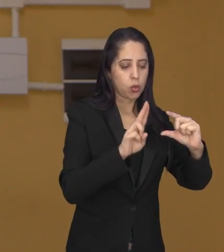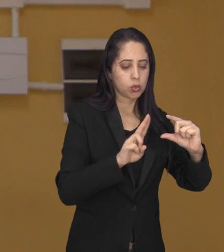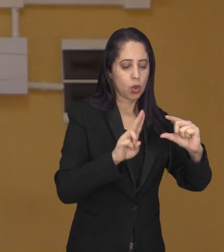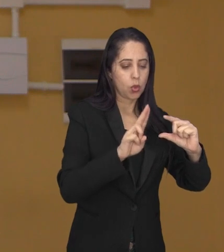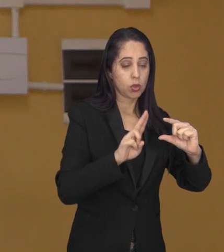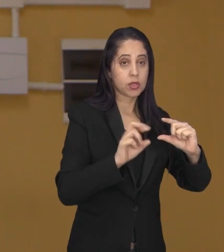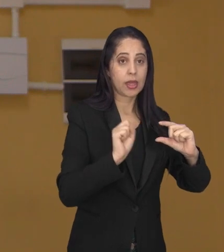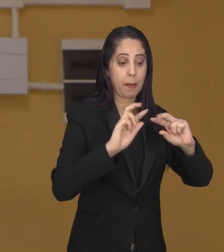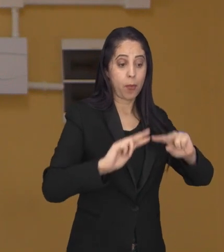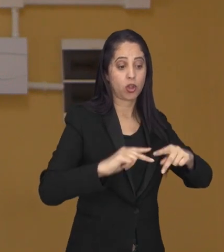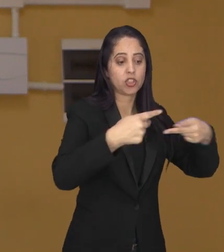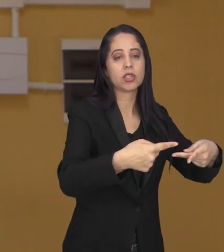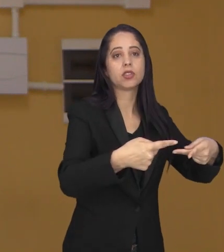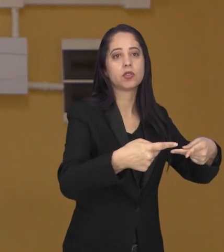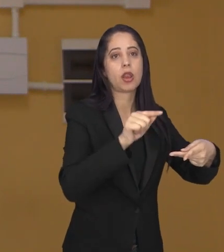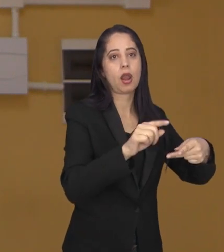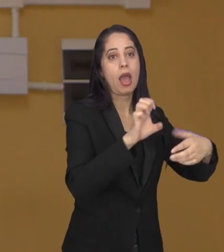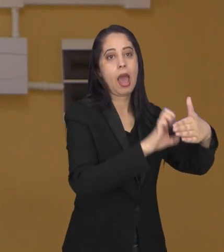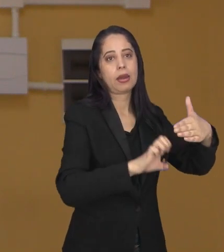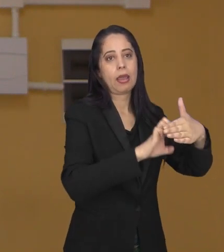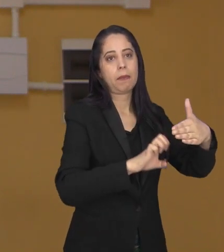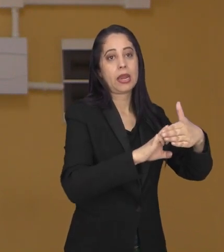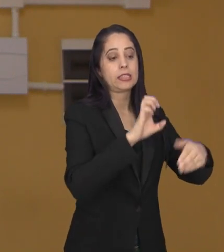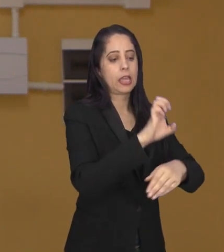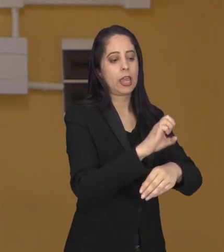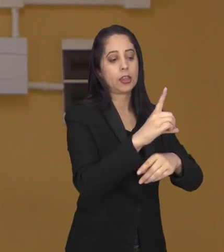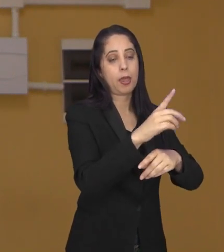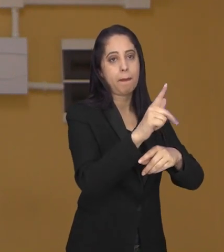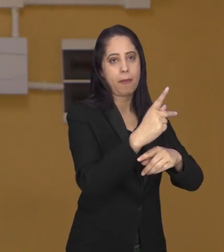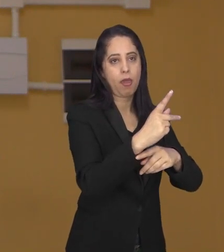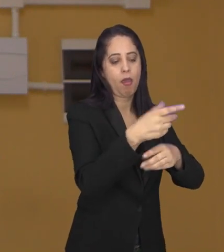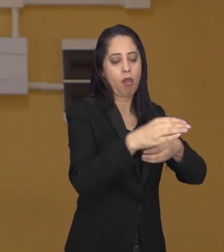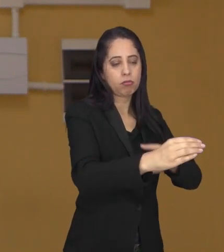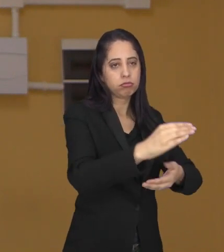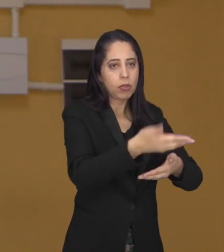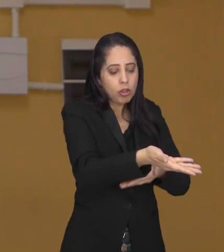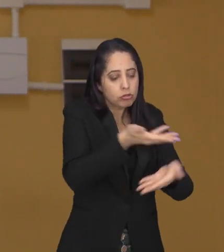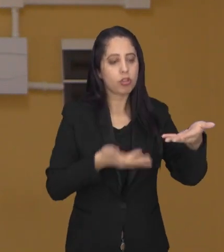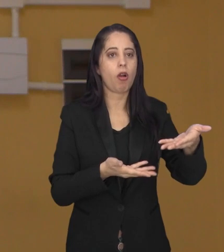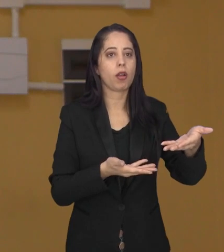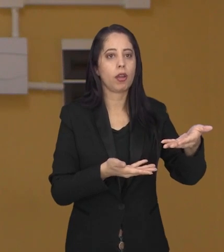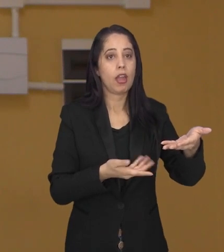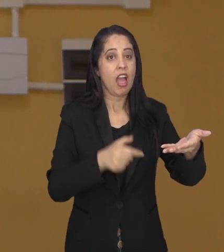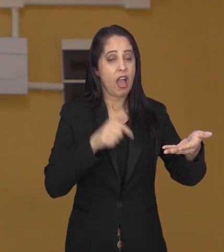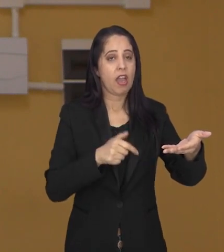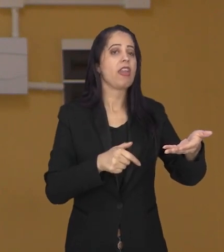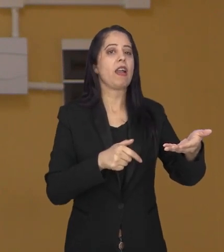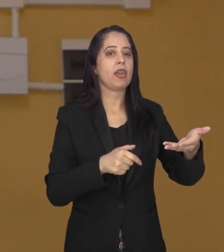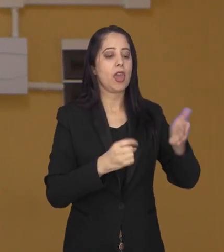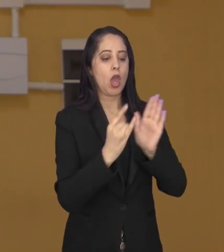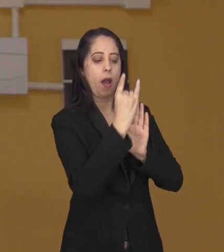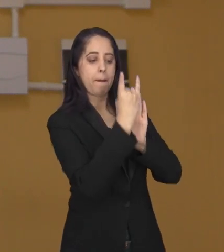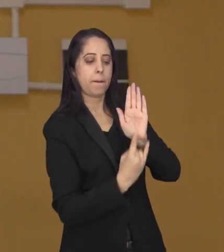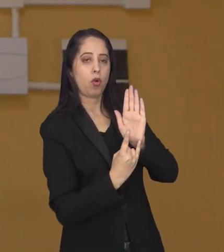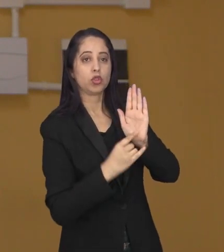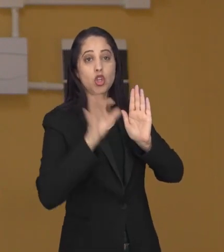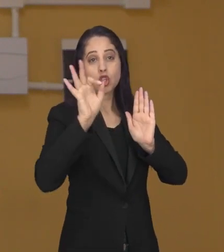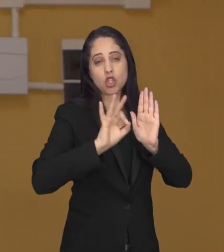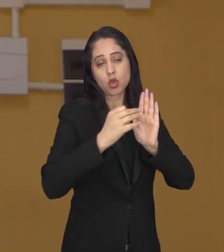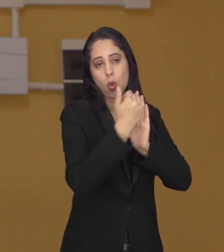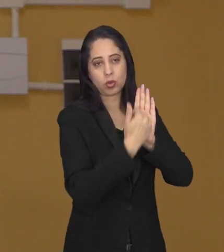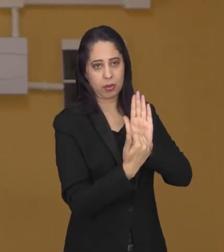os produtos vão ficando com um custo mais acessível. Isso porque a demanda tem aumentado muito, a competitividade de mercado tem